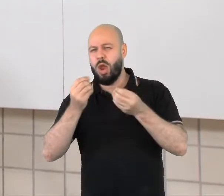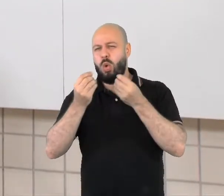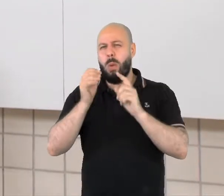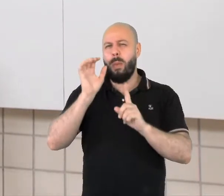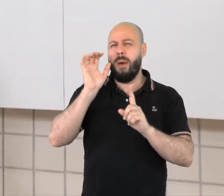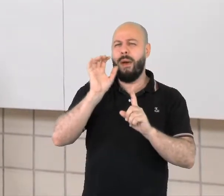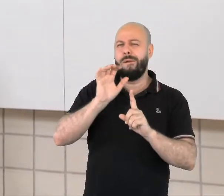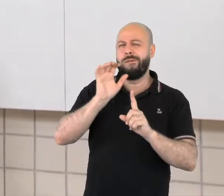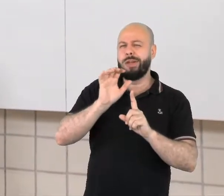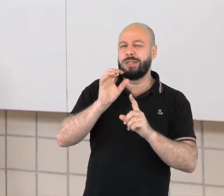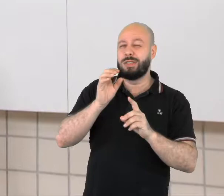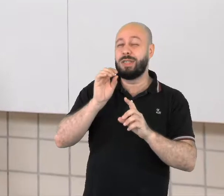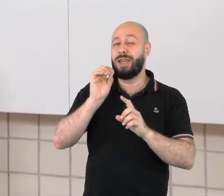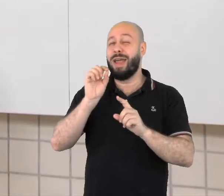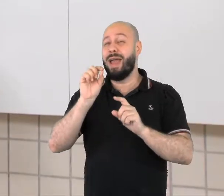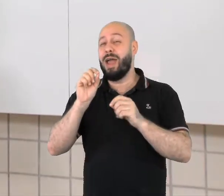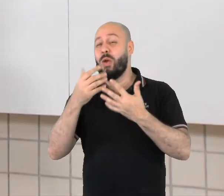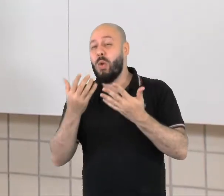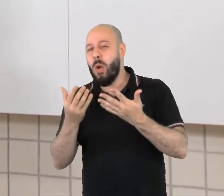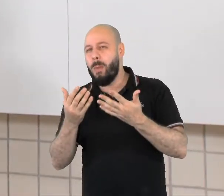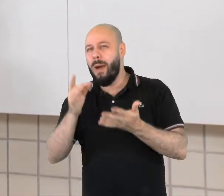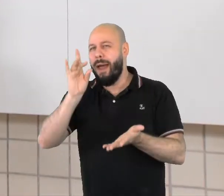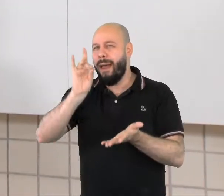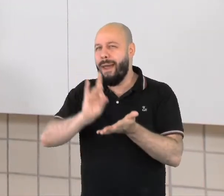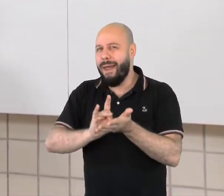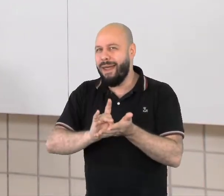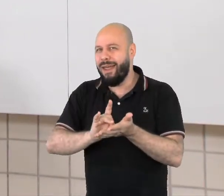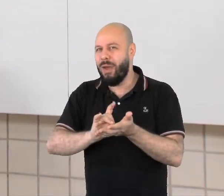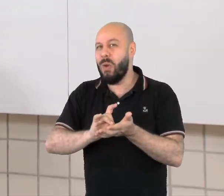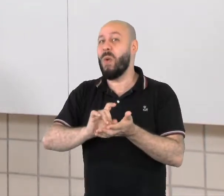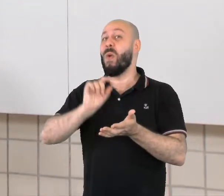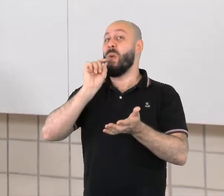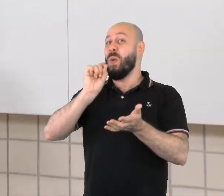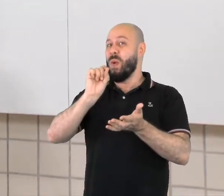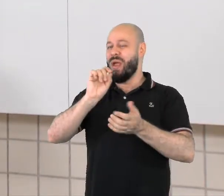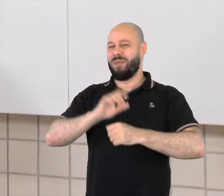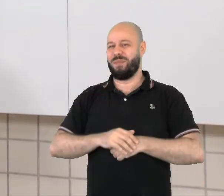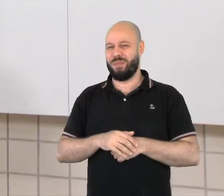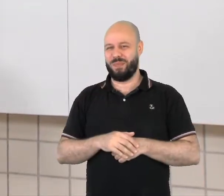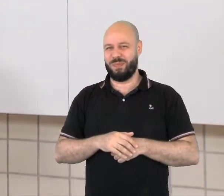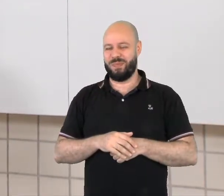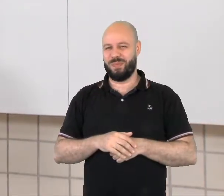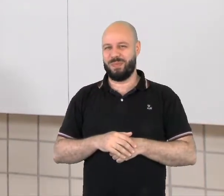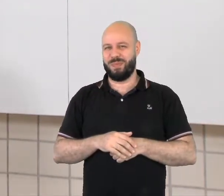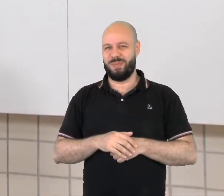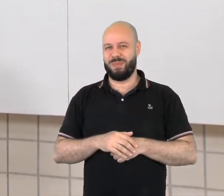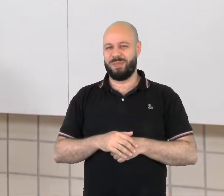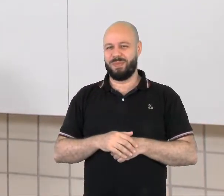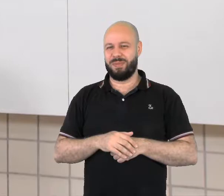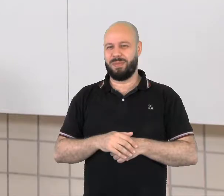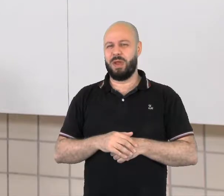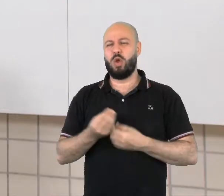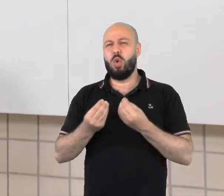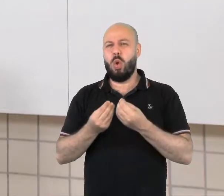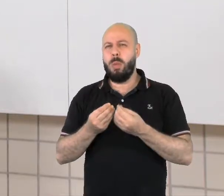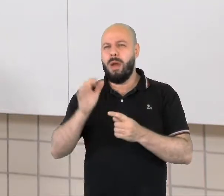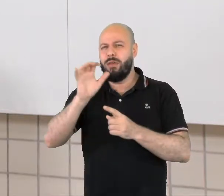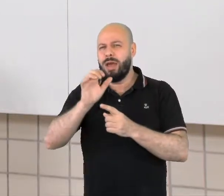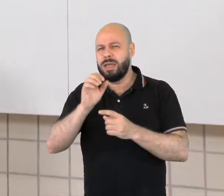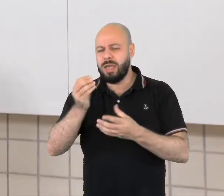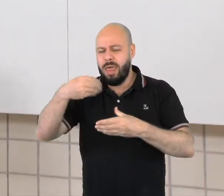ela é, tá? Realmente no espaço geográfico e como ela influencia no espaço